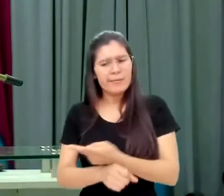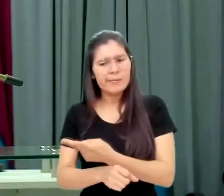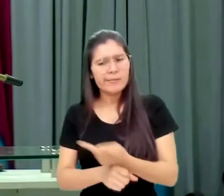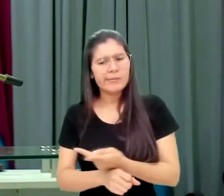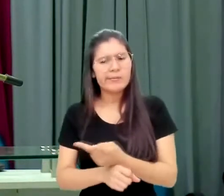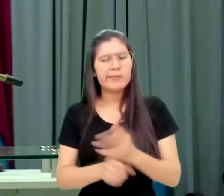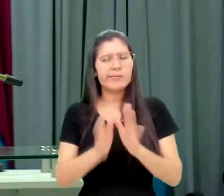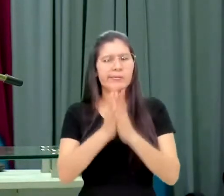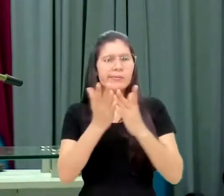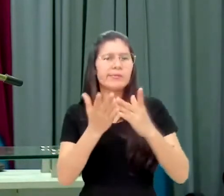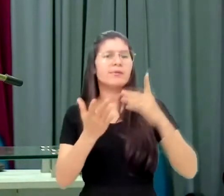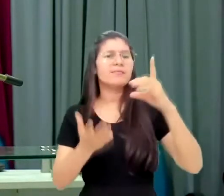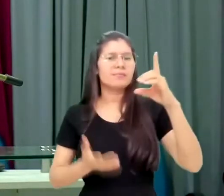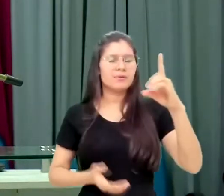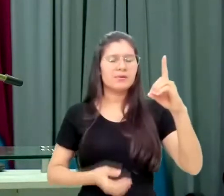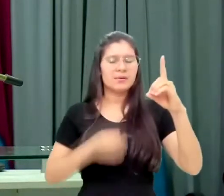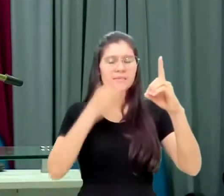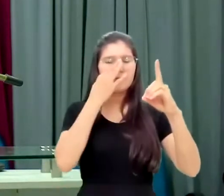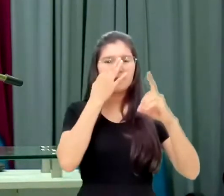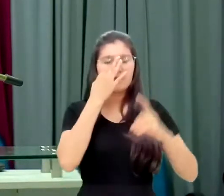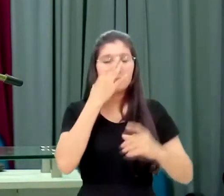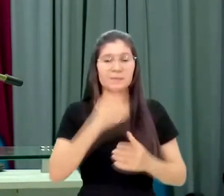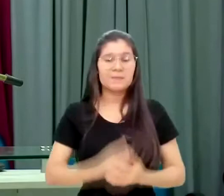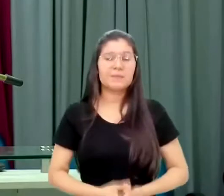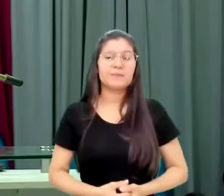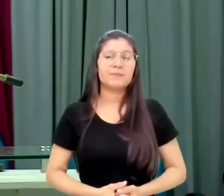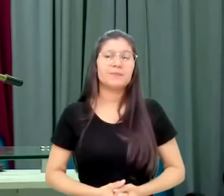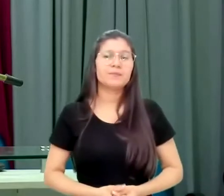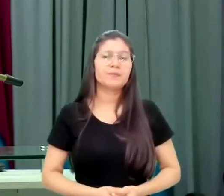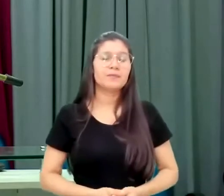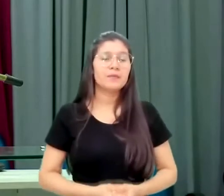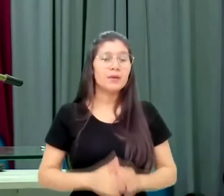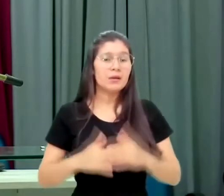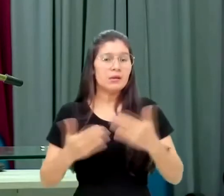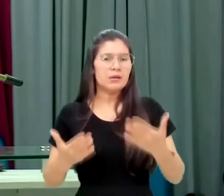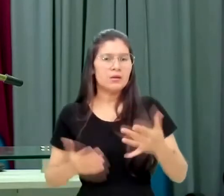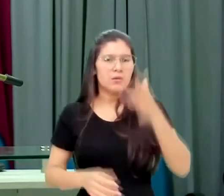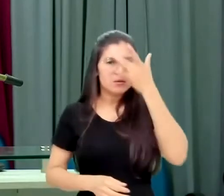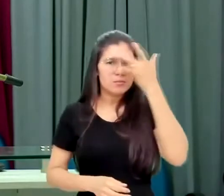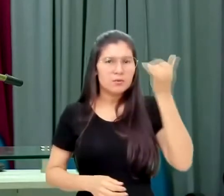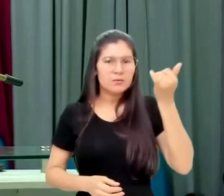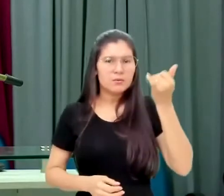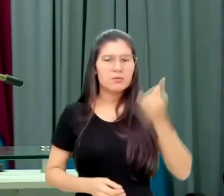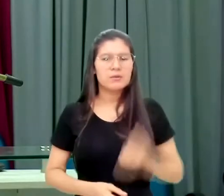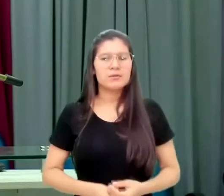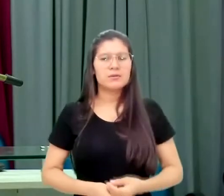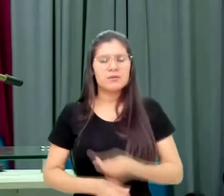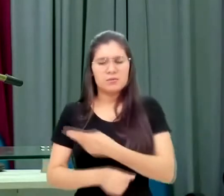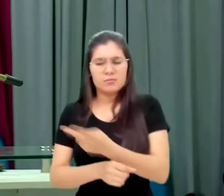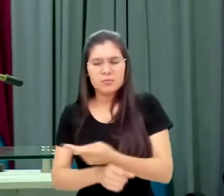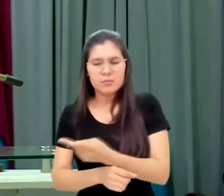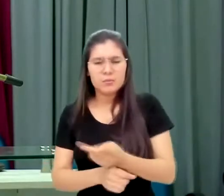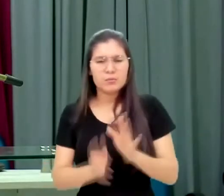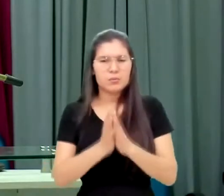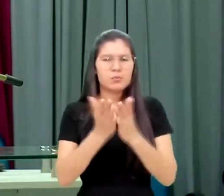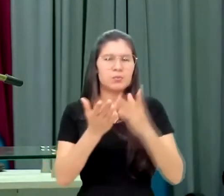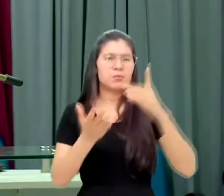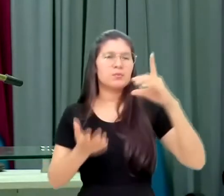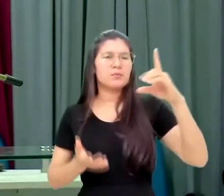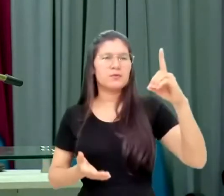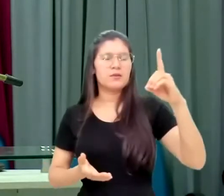Louvado seja o Senhor. Glória a Deus. Pois aqueles que buscam a palavra de Deus, eles sempre